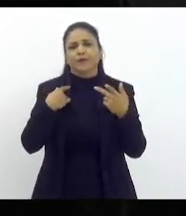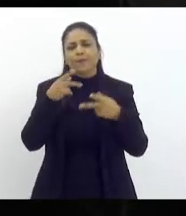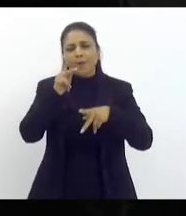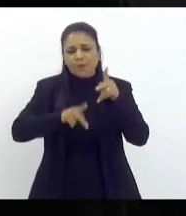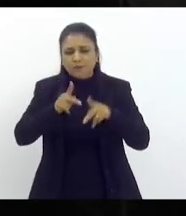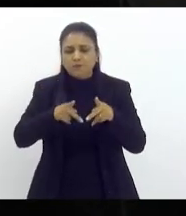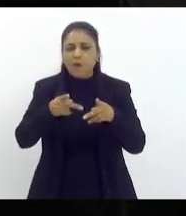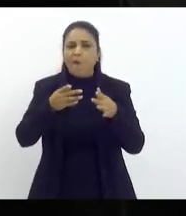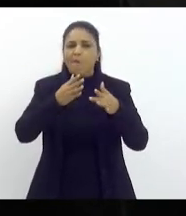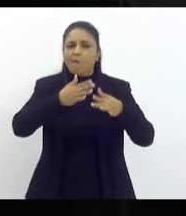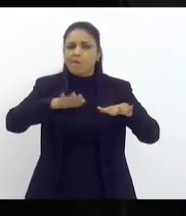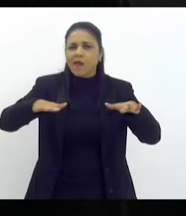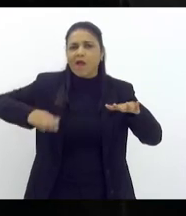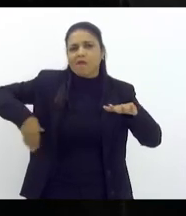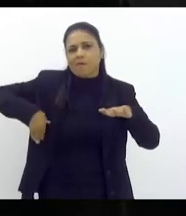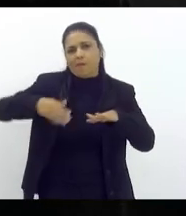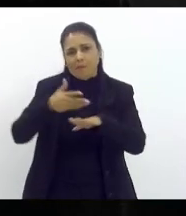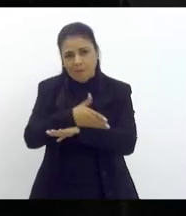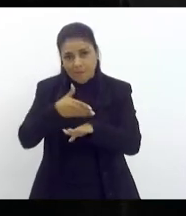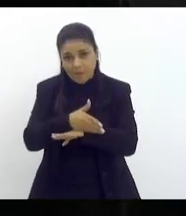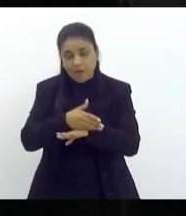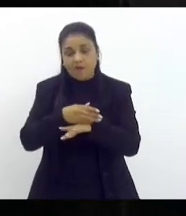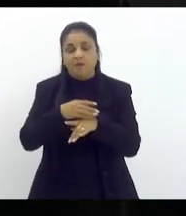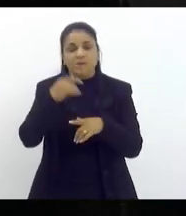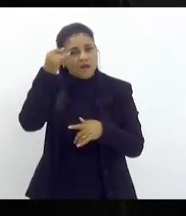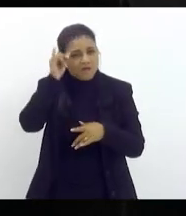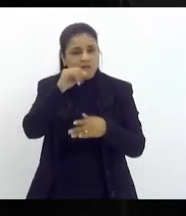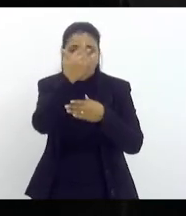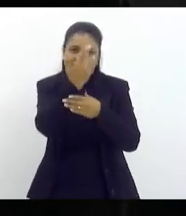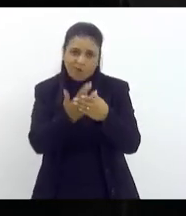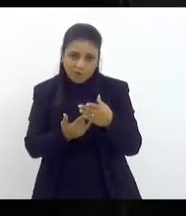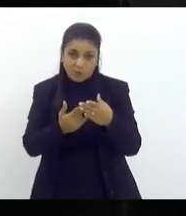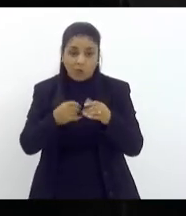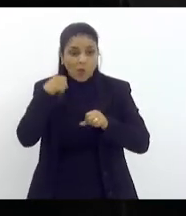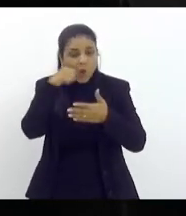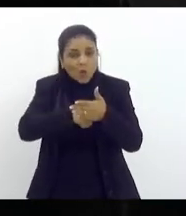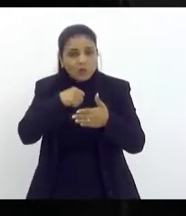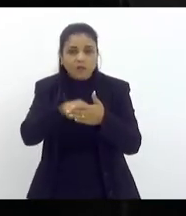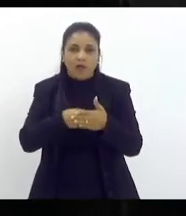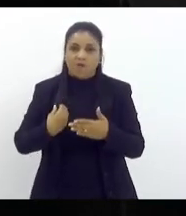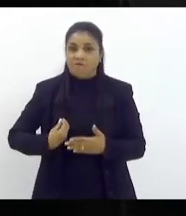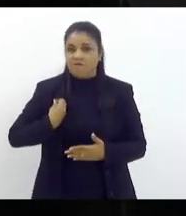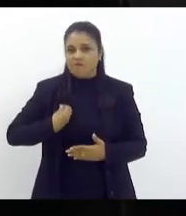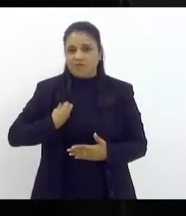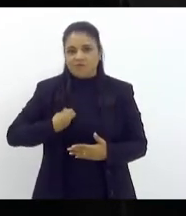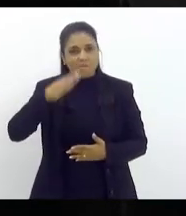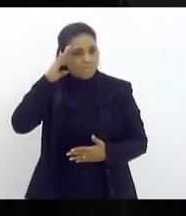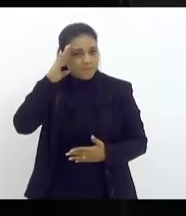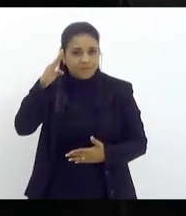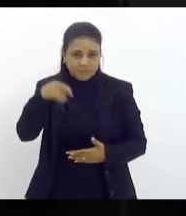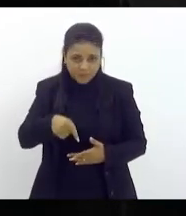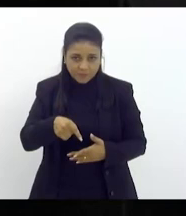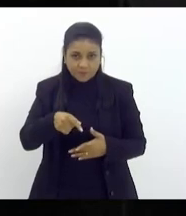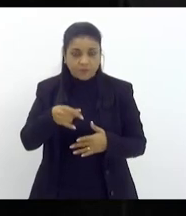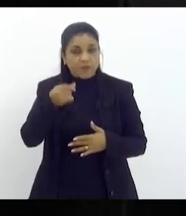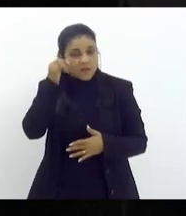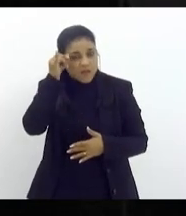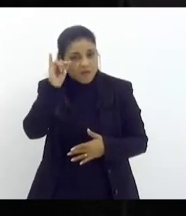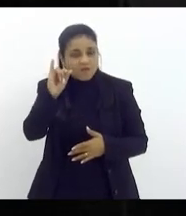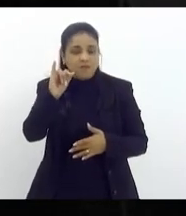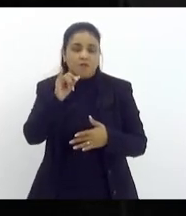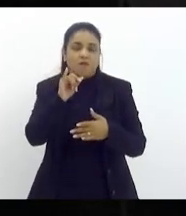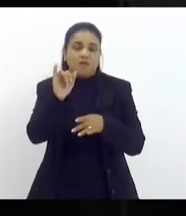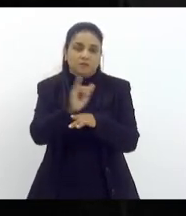evitar caso de afogamentos como esse a gente tem que lutar pela vida Presidente e nessa estratégia para a prevenção e afogamentos